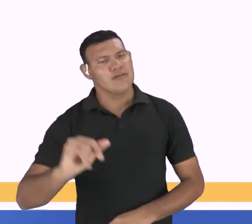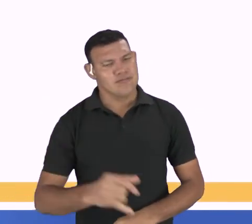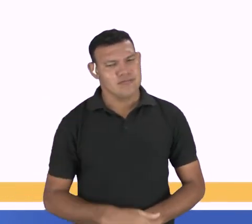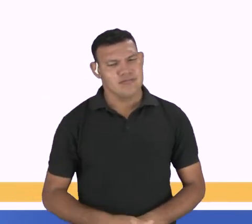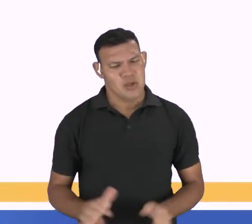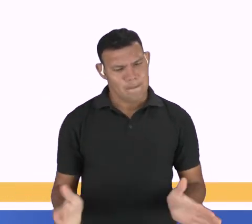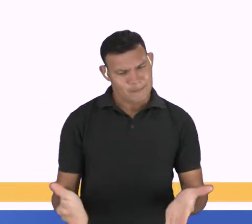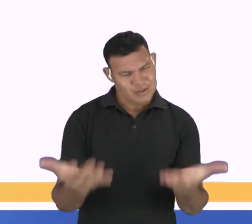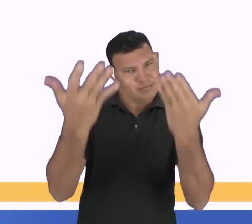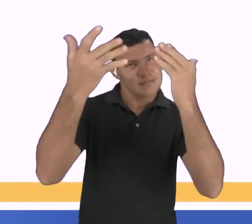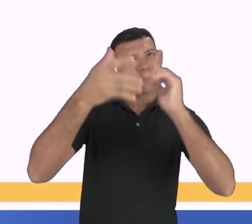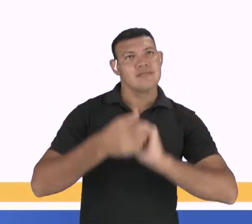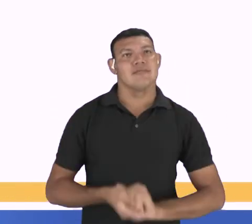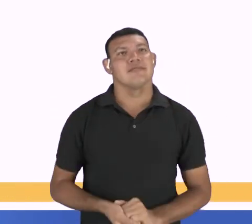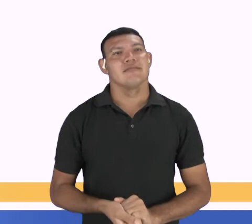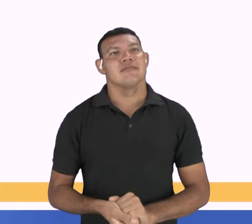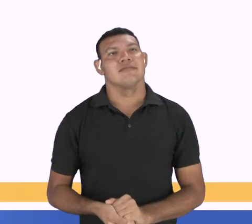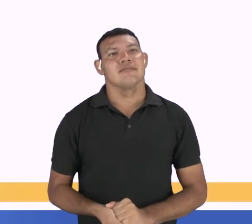incentivo.